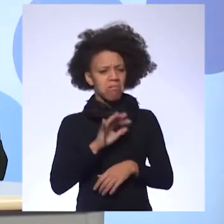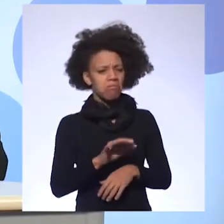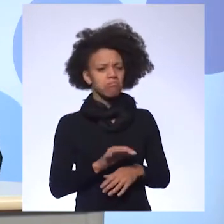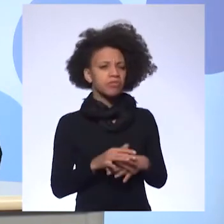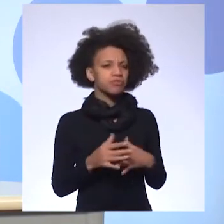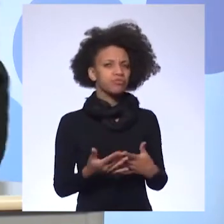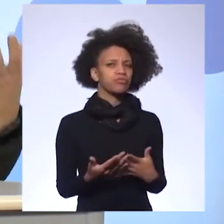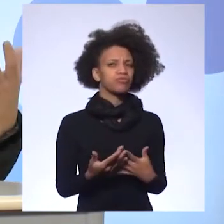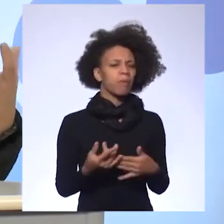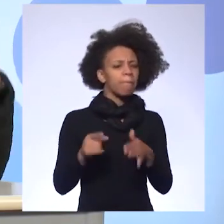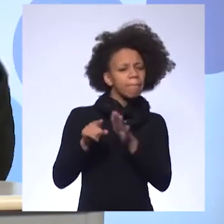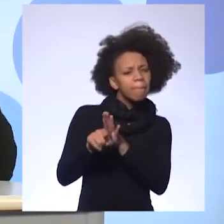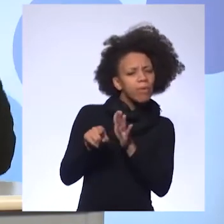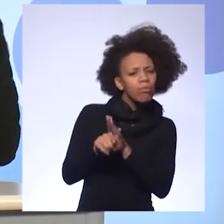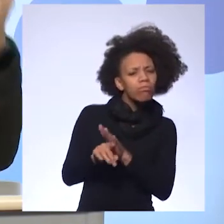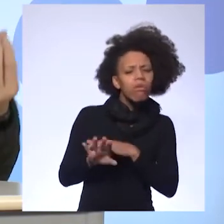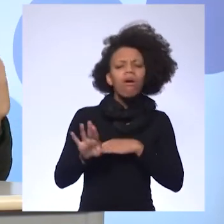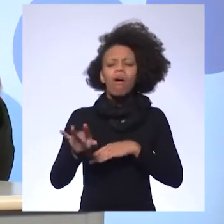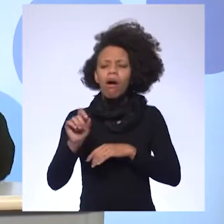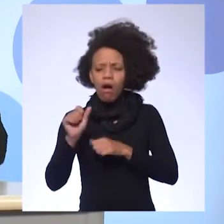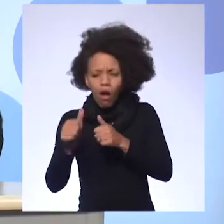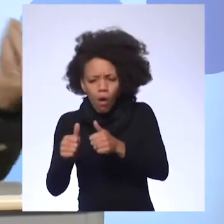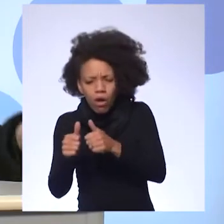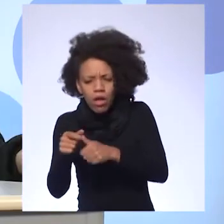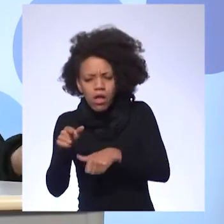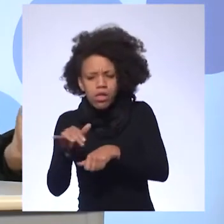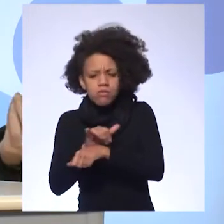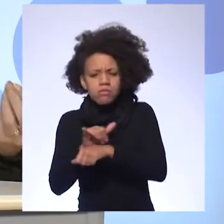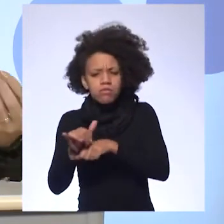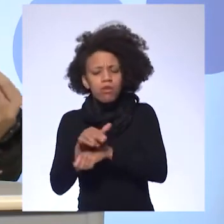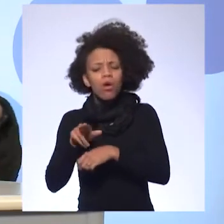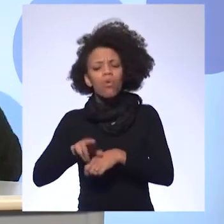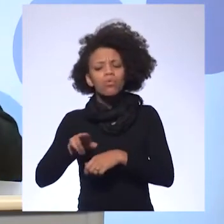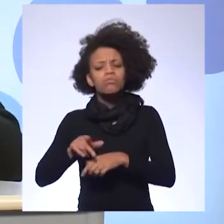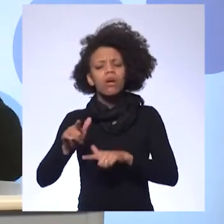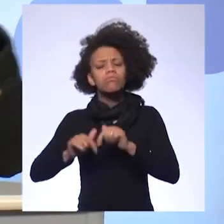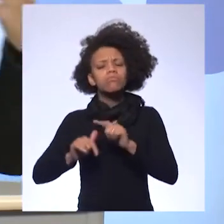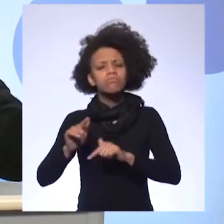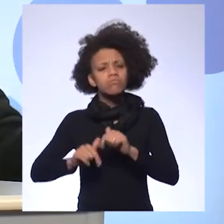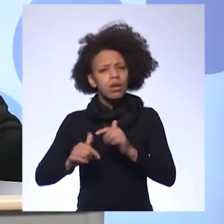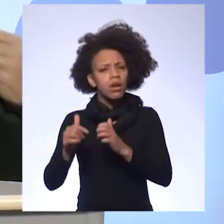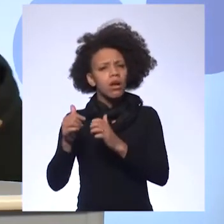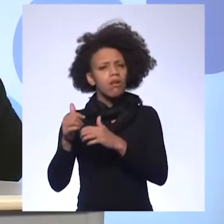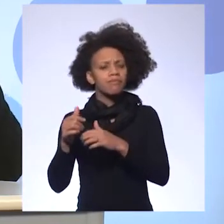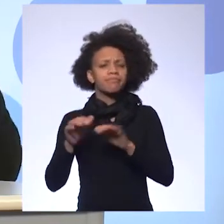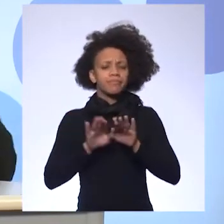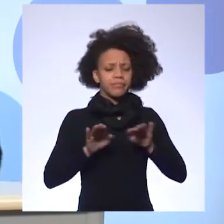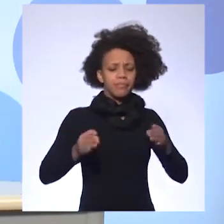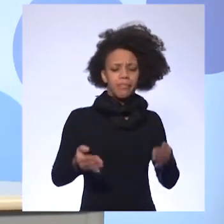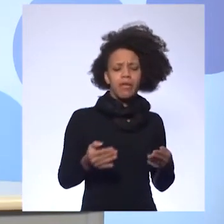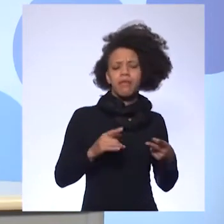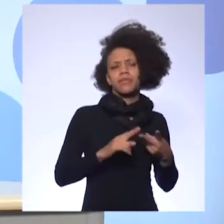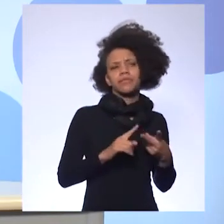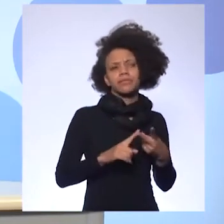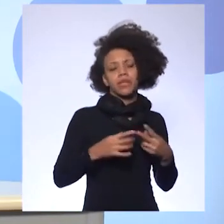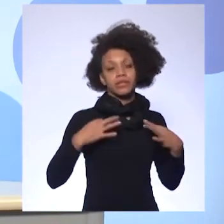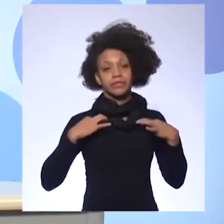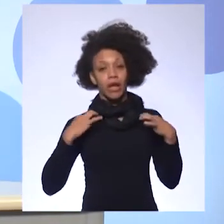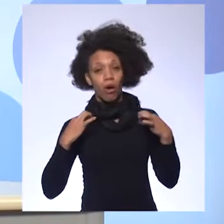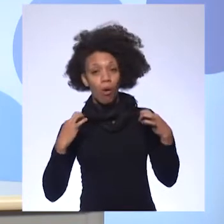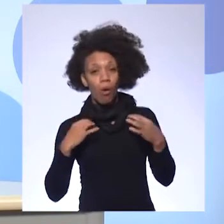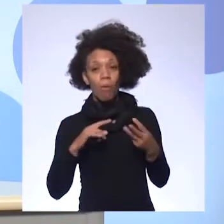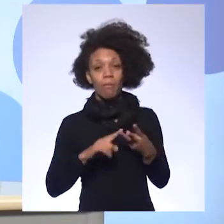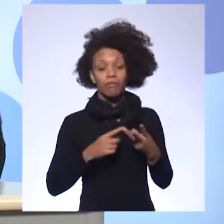de questionar. Tá, esse recurso que está sendo usado para a fabricação da mesa, para a fabricação da roupa,